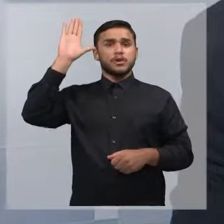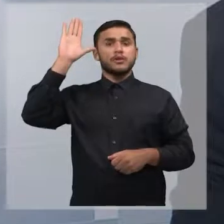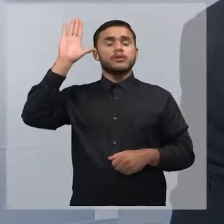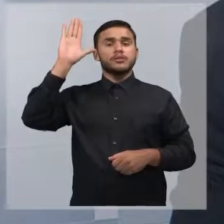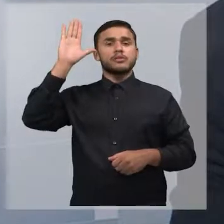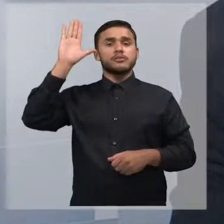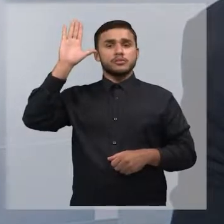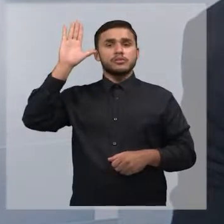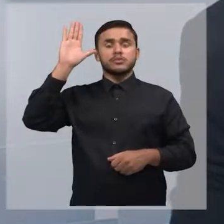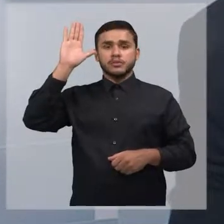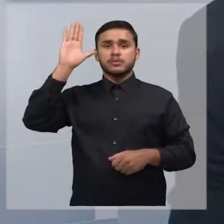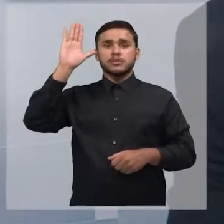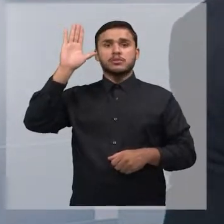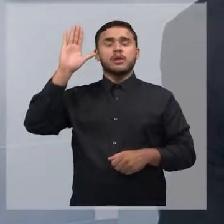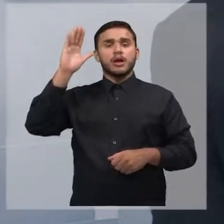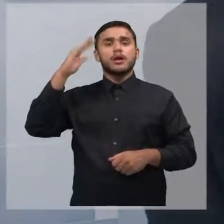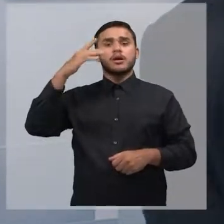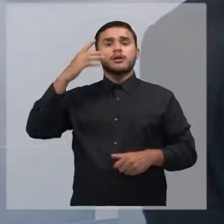de Fortaleza